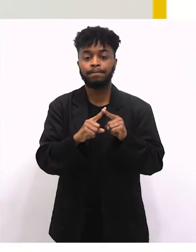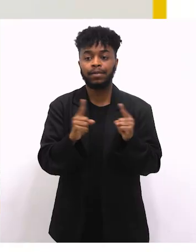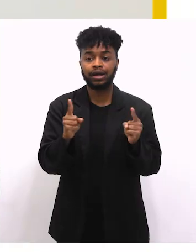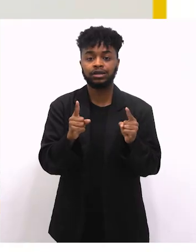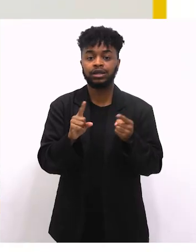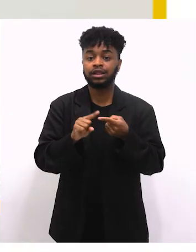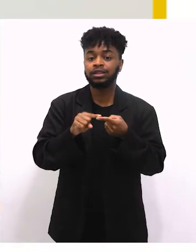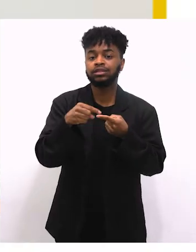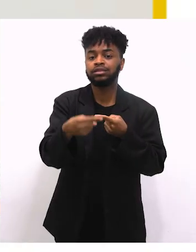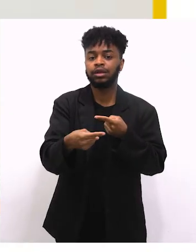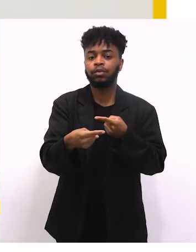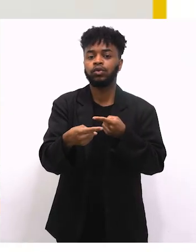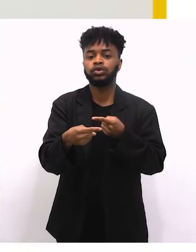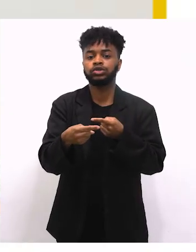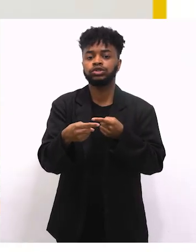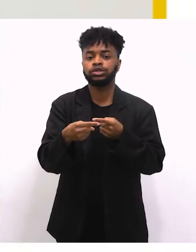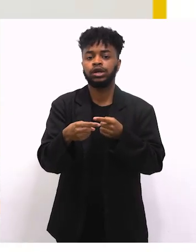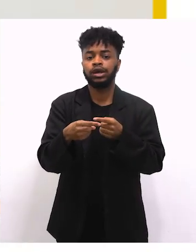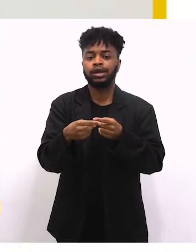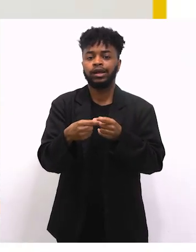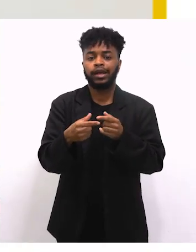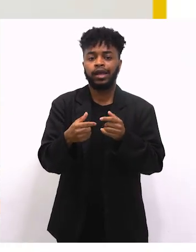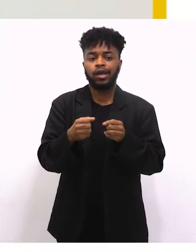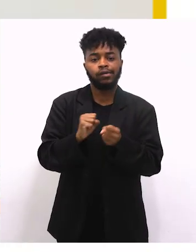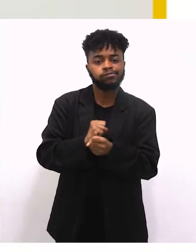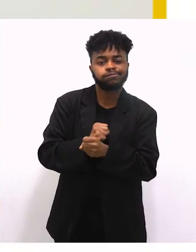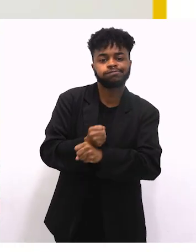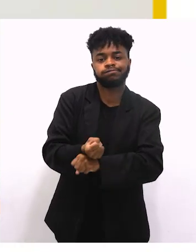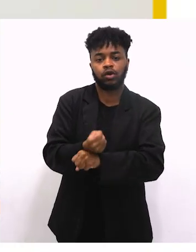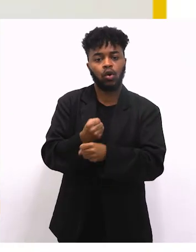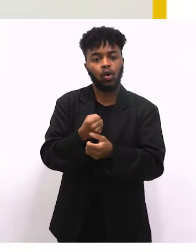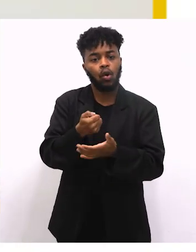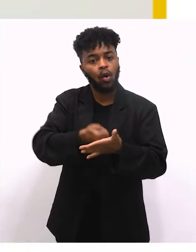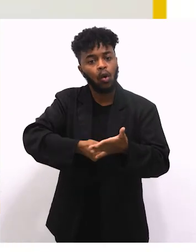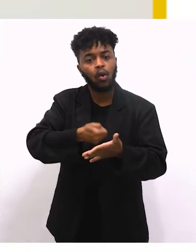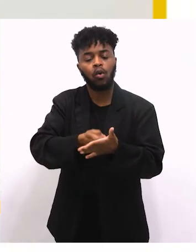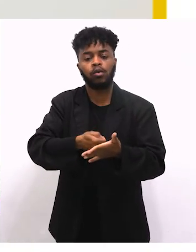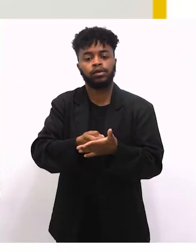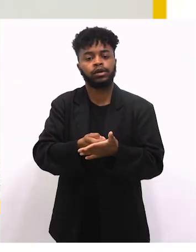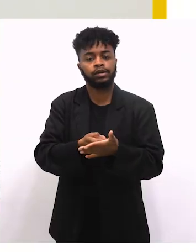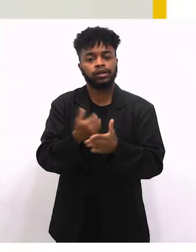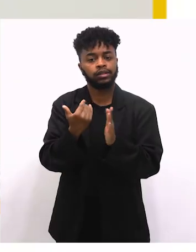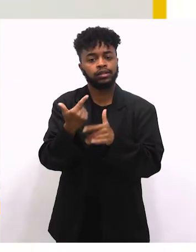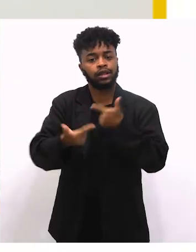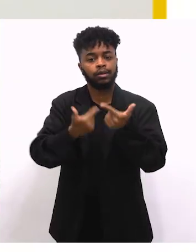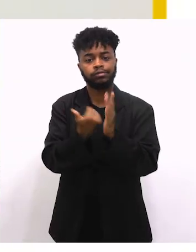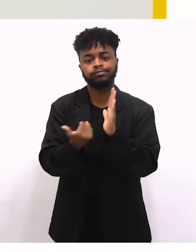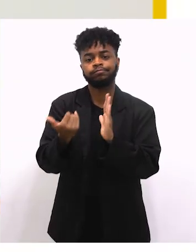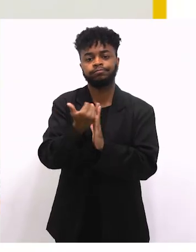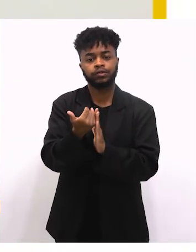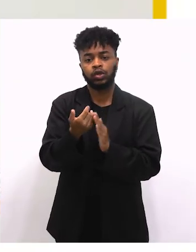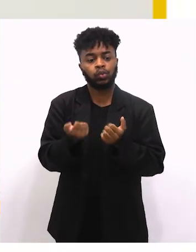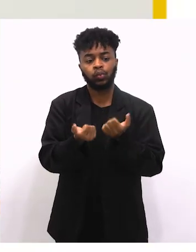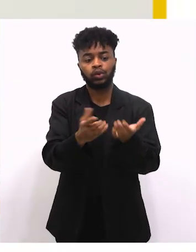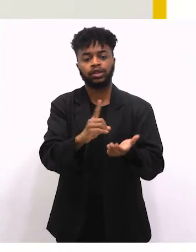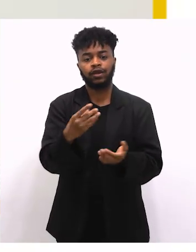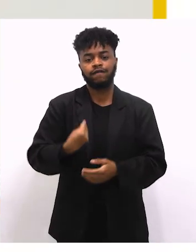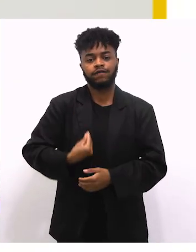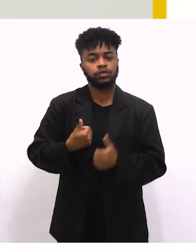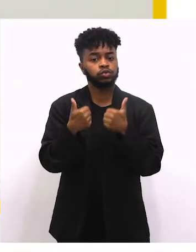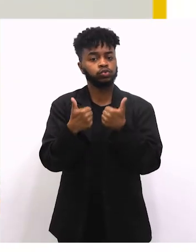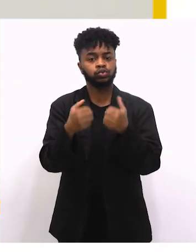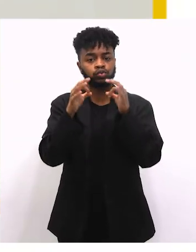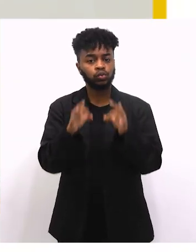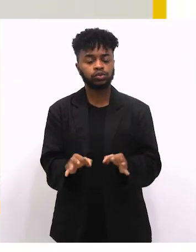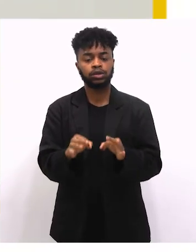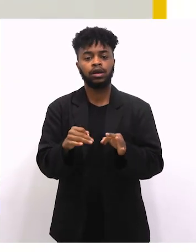ali explorando cada vez mais, sem dar a ela uma dignidade da pessoa humana que vem